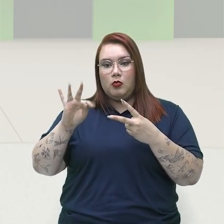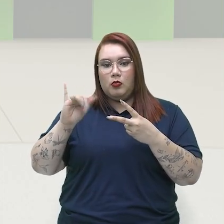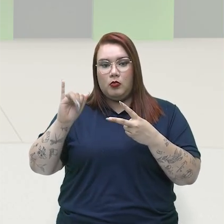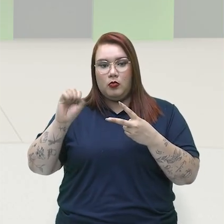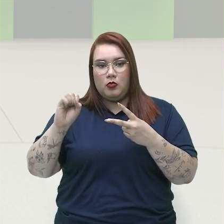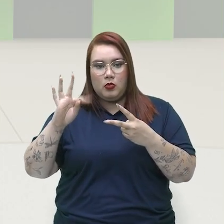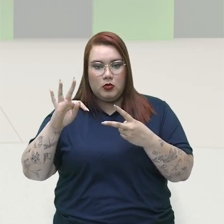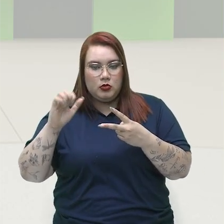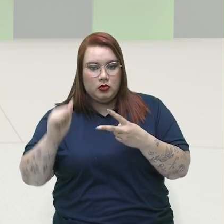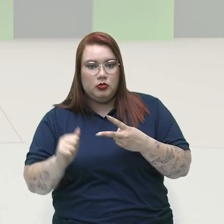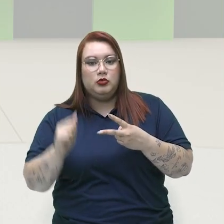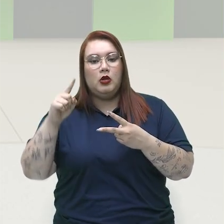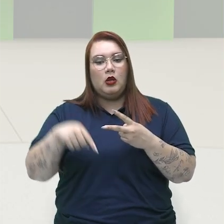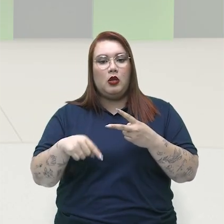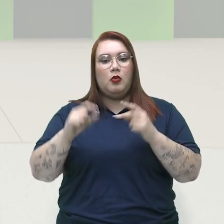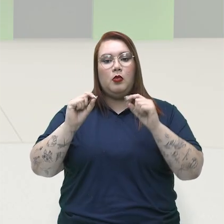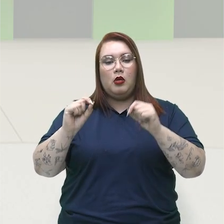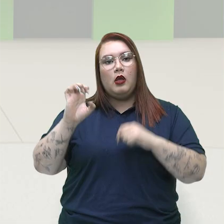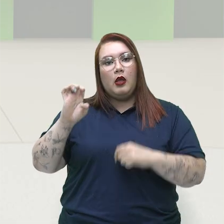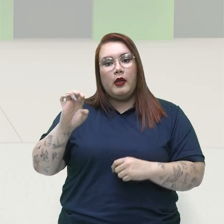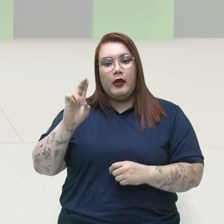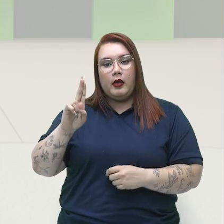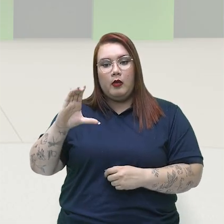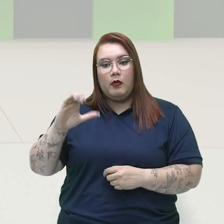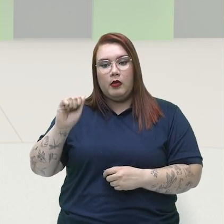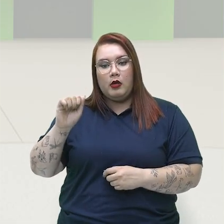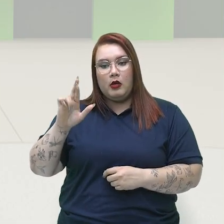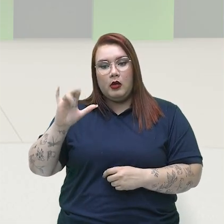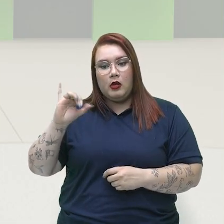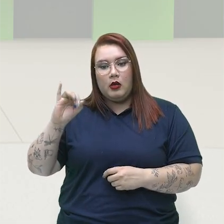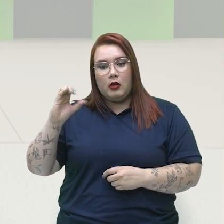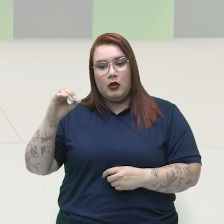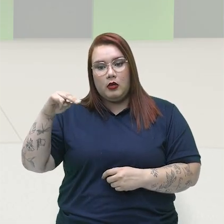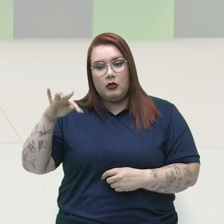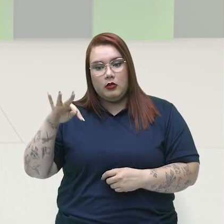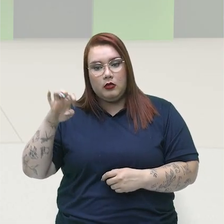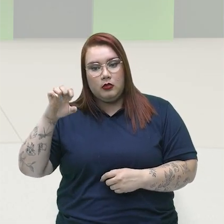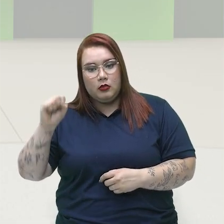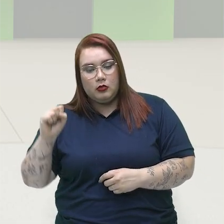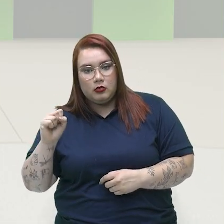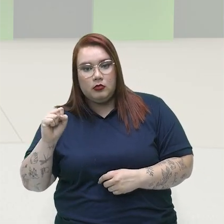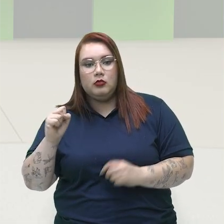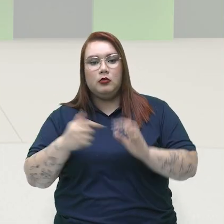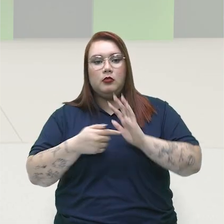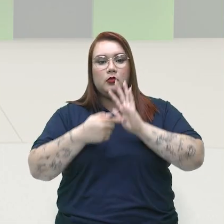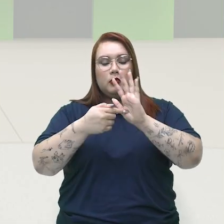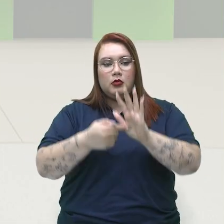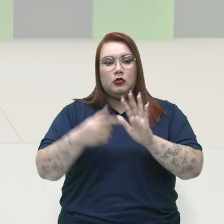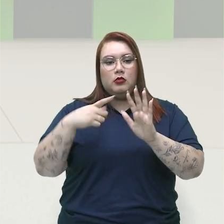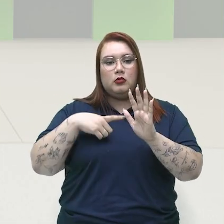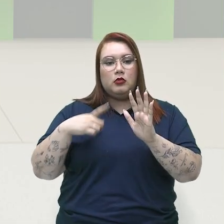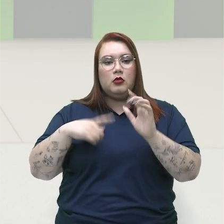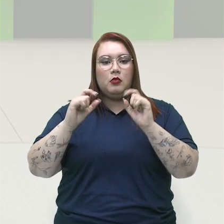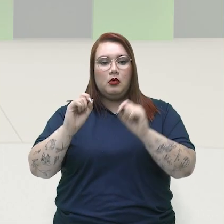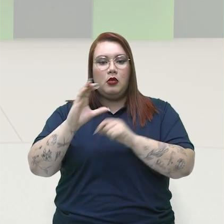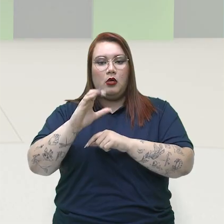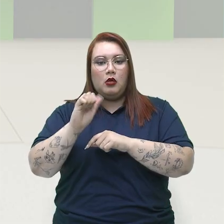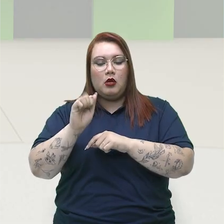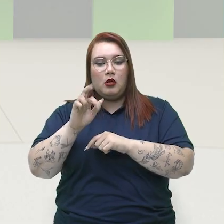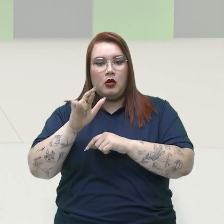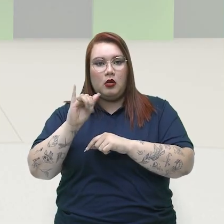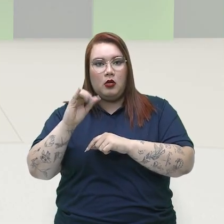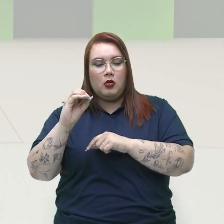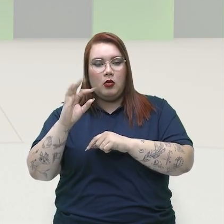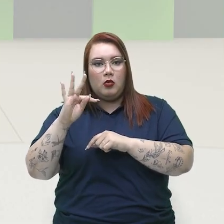organismos eucariontes, a gente já começa a observar ali, né, a diferença das características, apresentam carioteca, o seu material genético